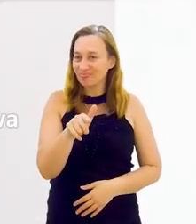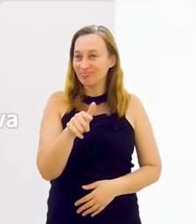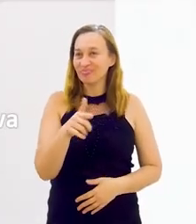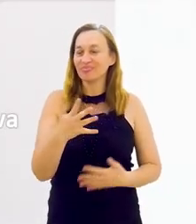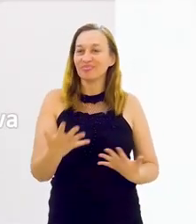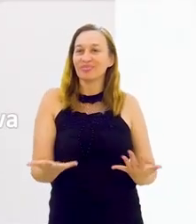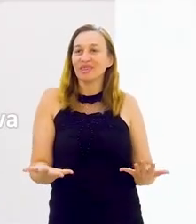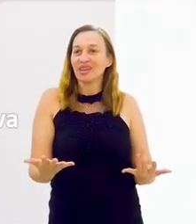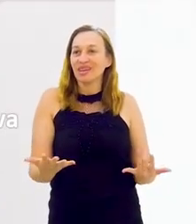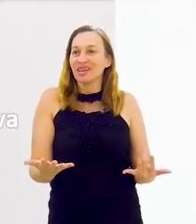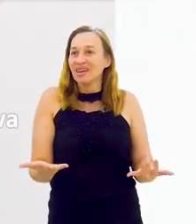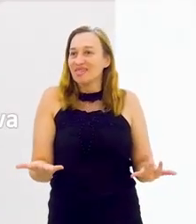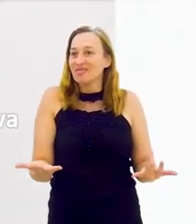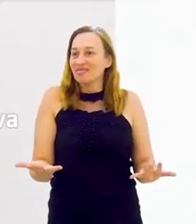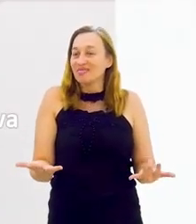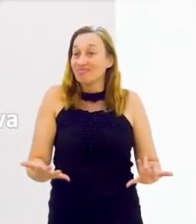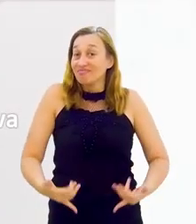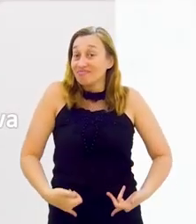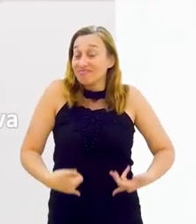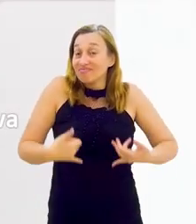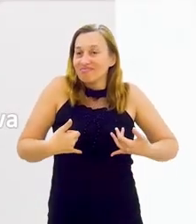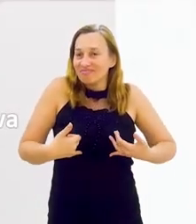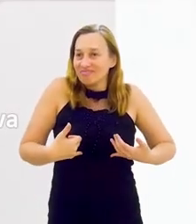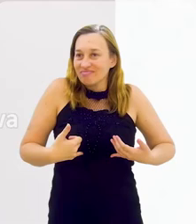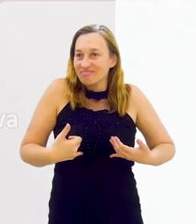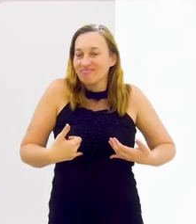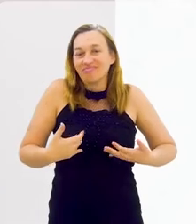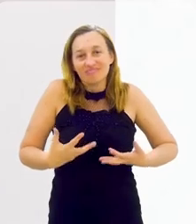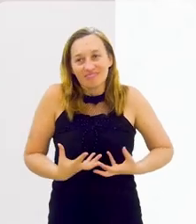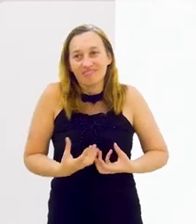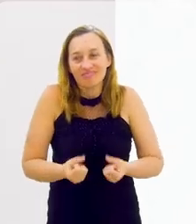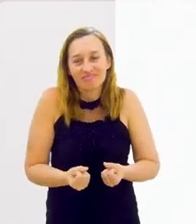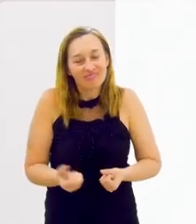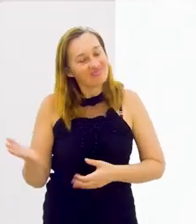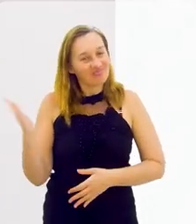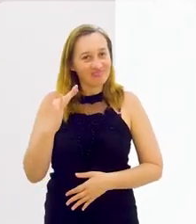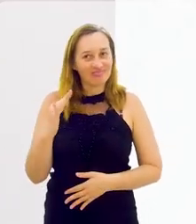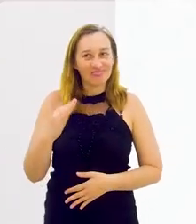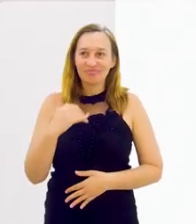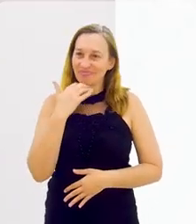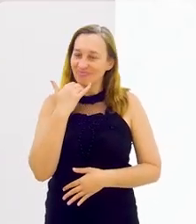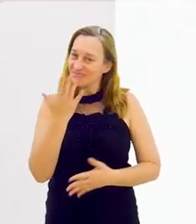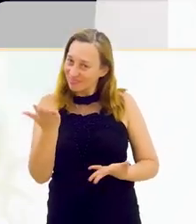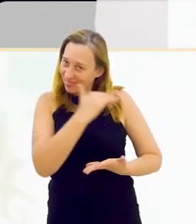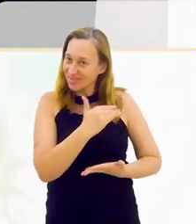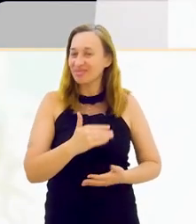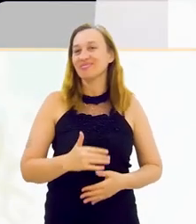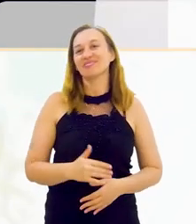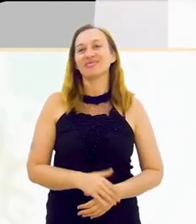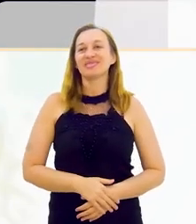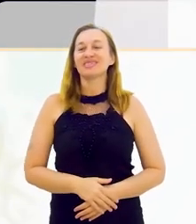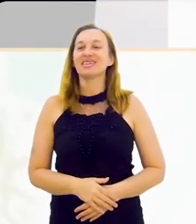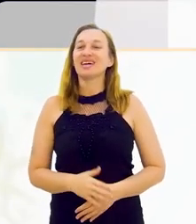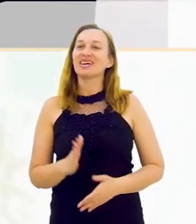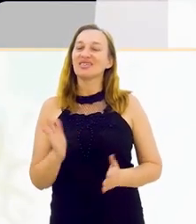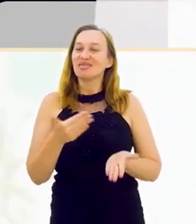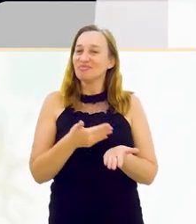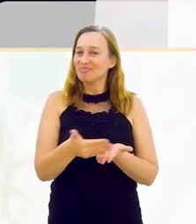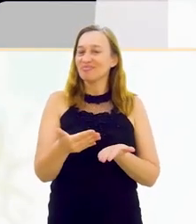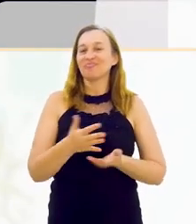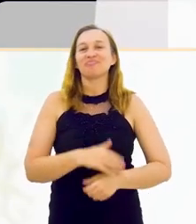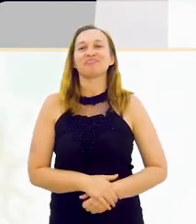a honra é toda minha, fiquei lisonjeado com o convite. Vamos nessa, vamos bater esse papo. Vamos nessa. Então